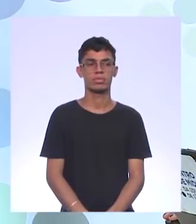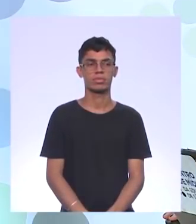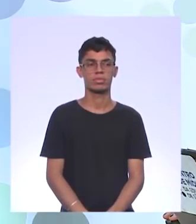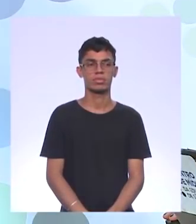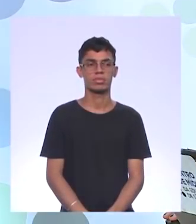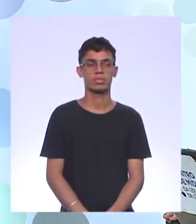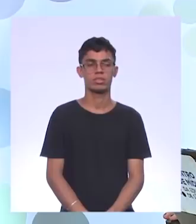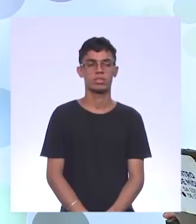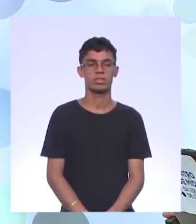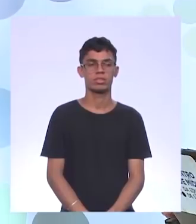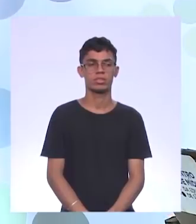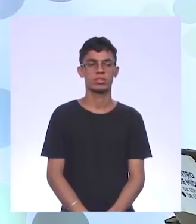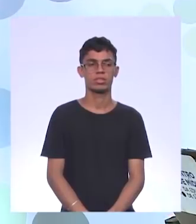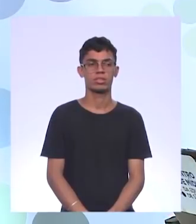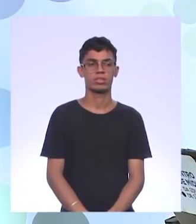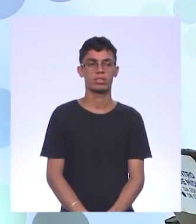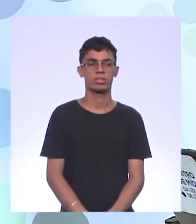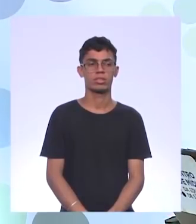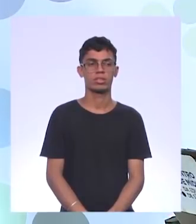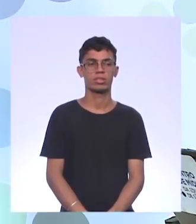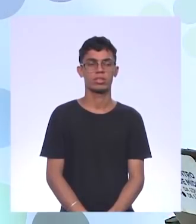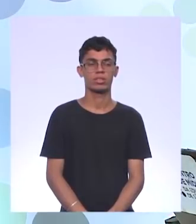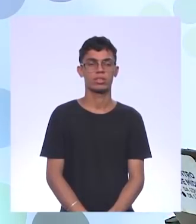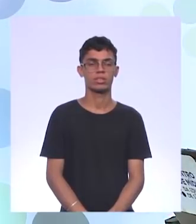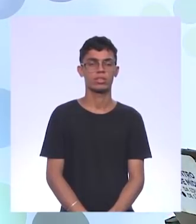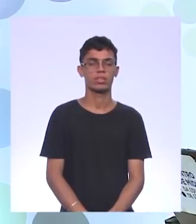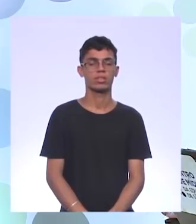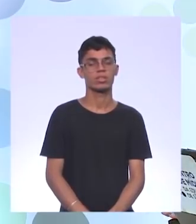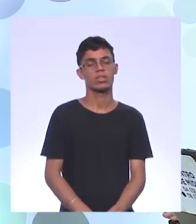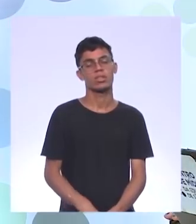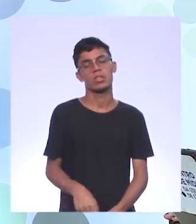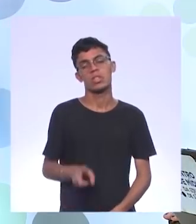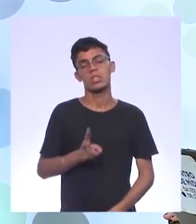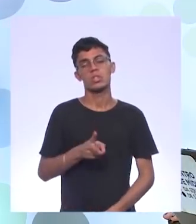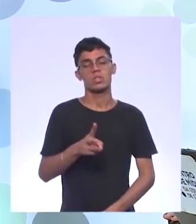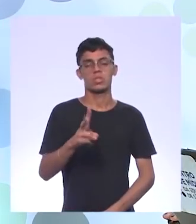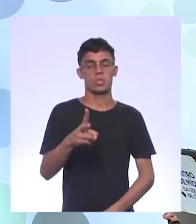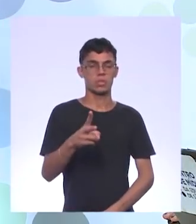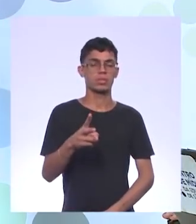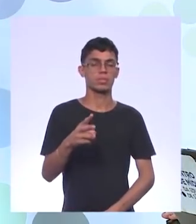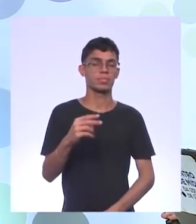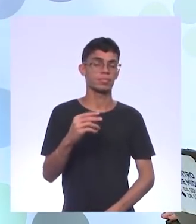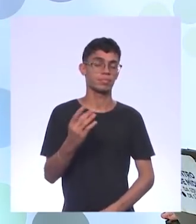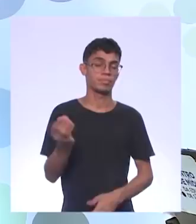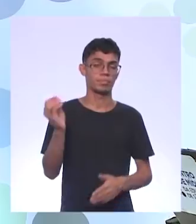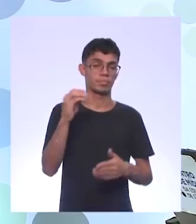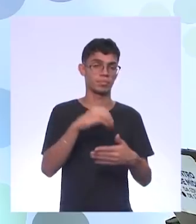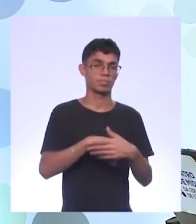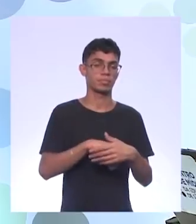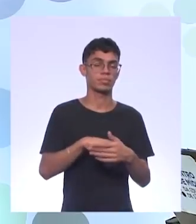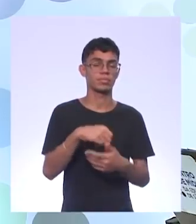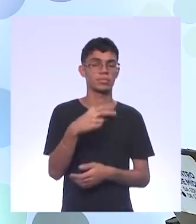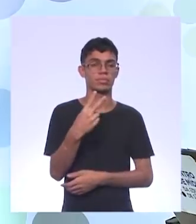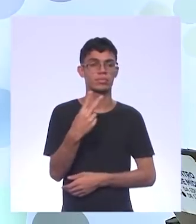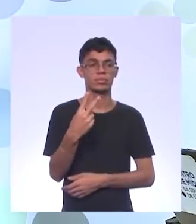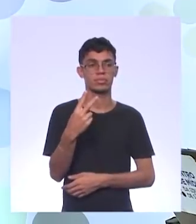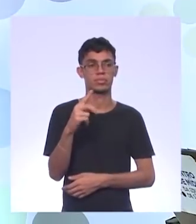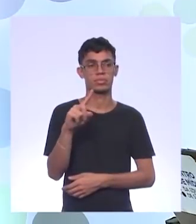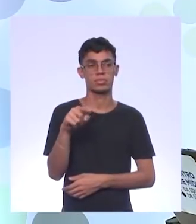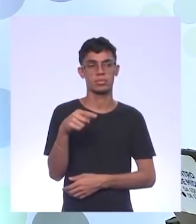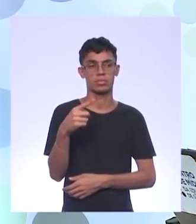que tem então a gente pode colocar mais um zerinho aqui ó e vamos continuar quebrando o quarto para caber dentro desses dois quilos e meio